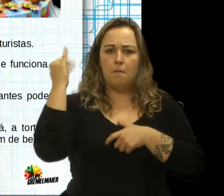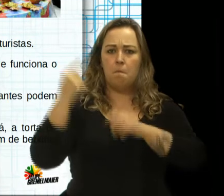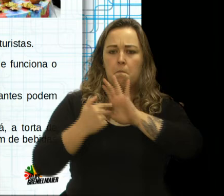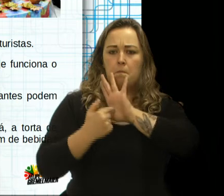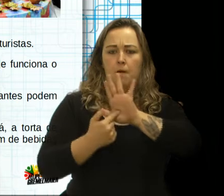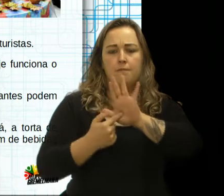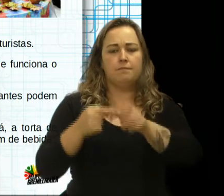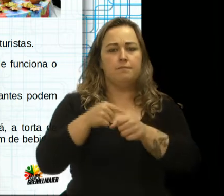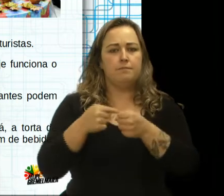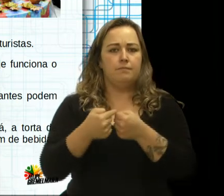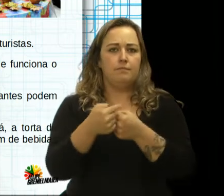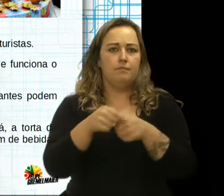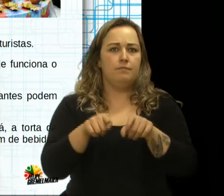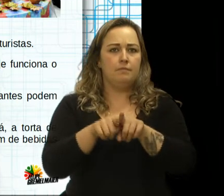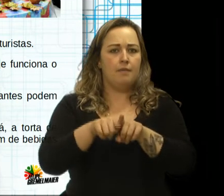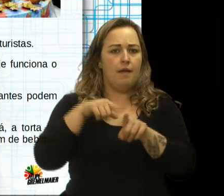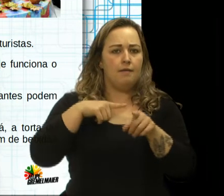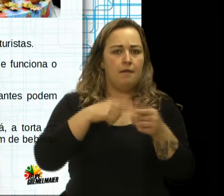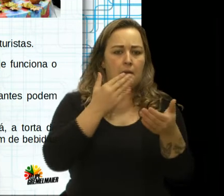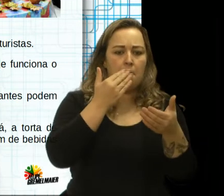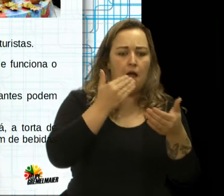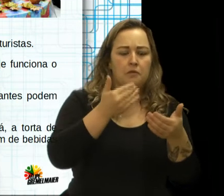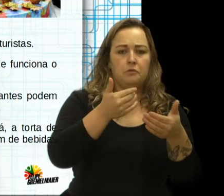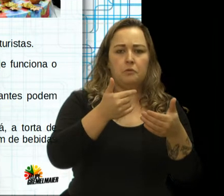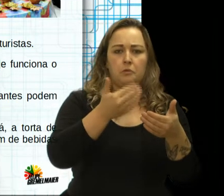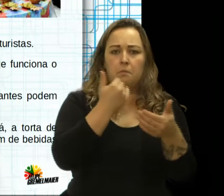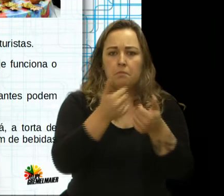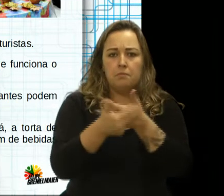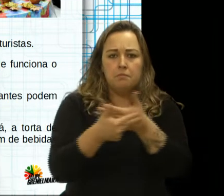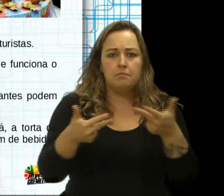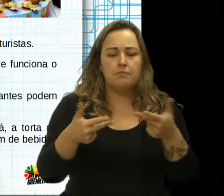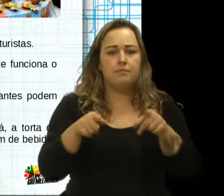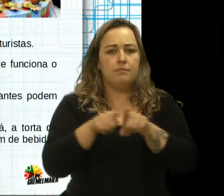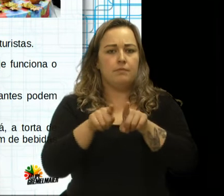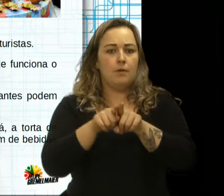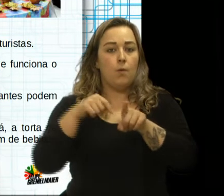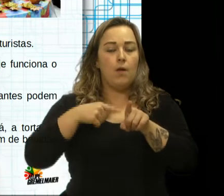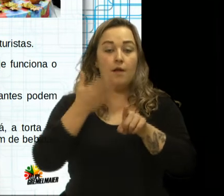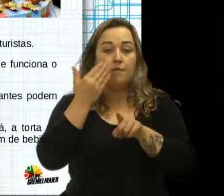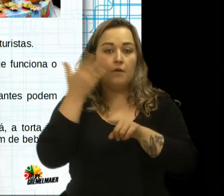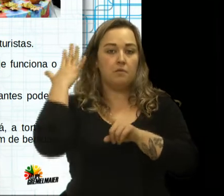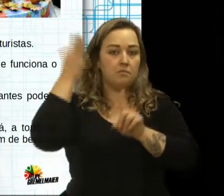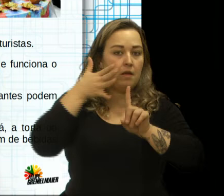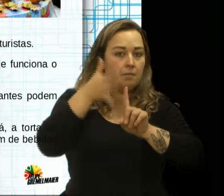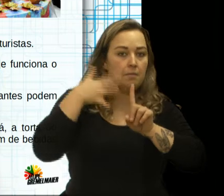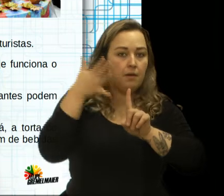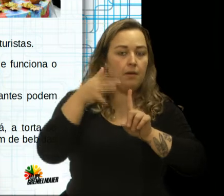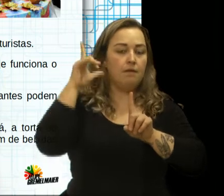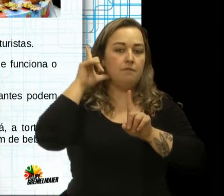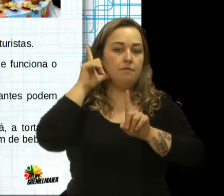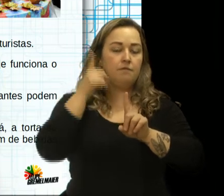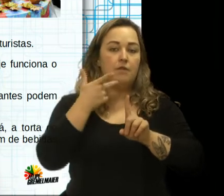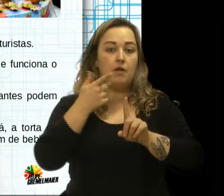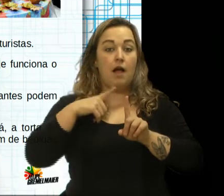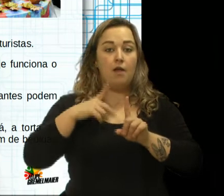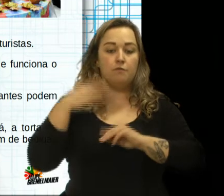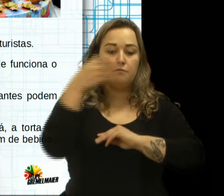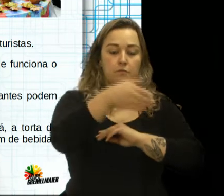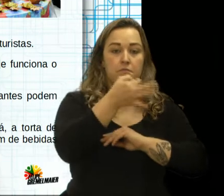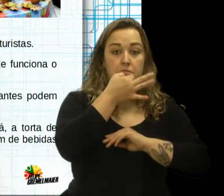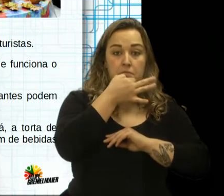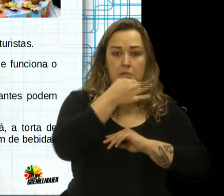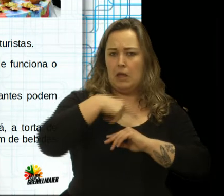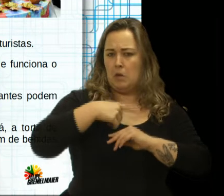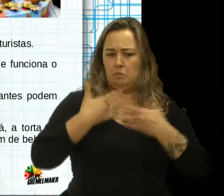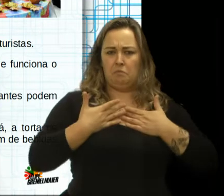os diversos pratos feitos. E quando ela falou durante a palestra dela também, ela disse, eu vou para Caxias e eu não